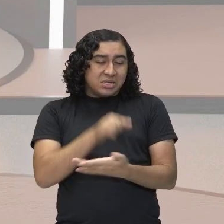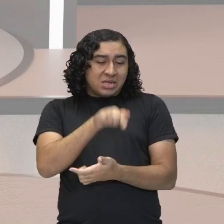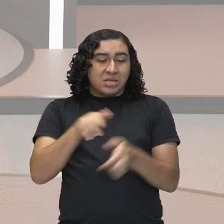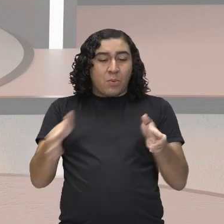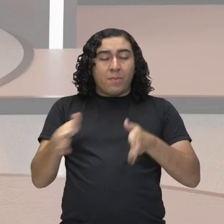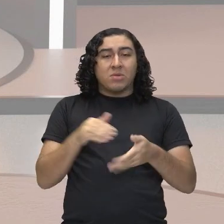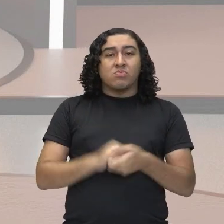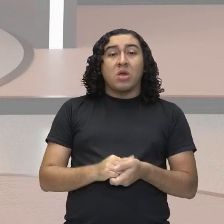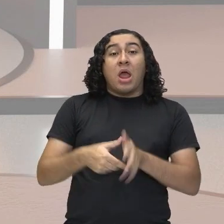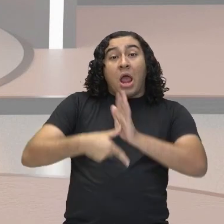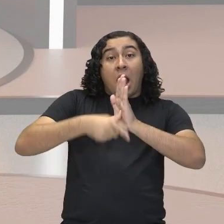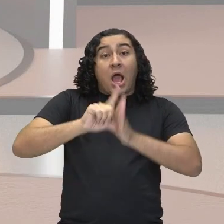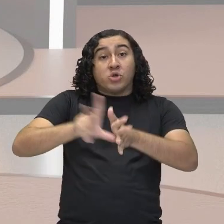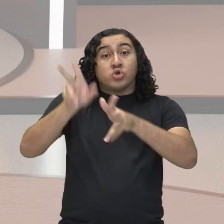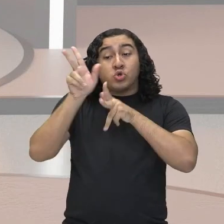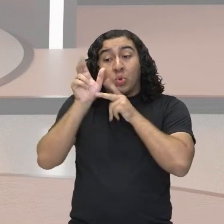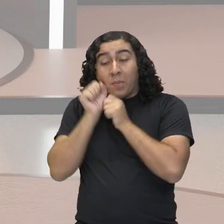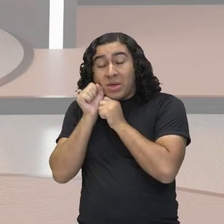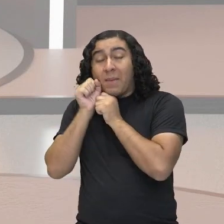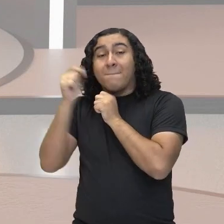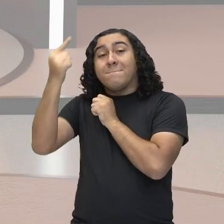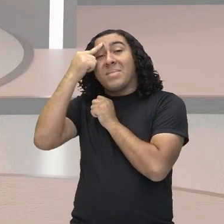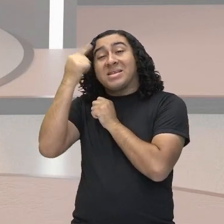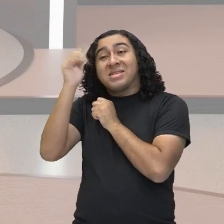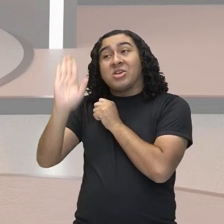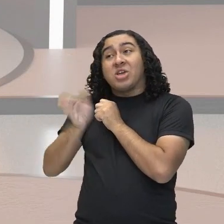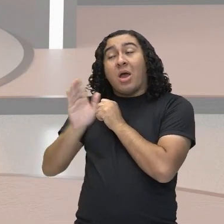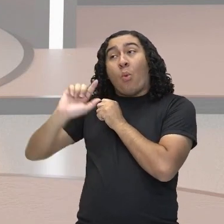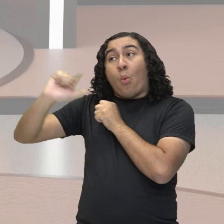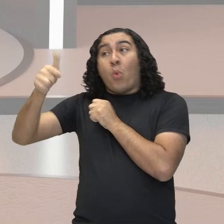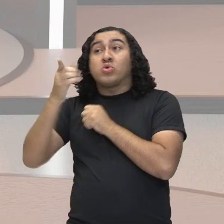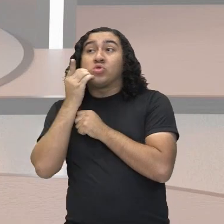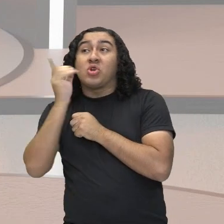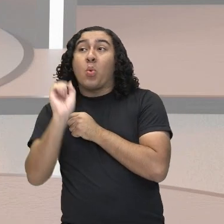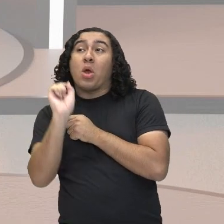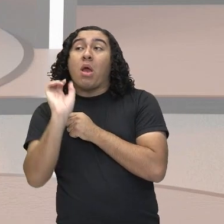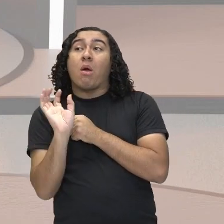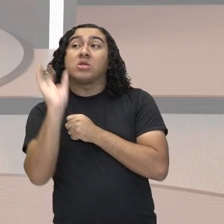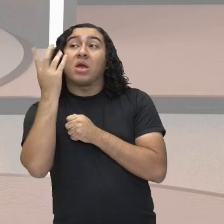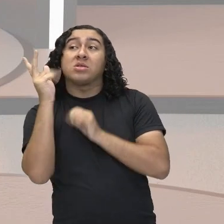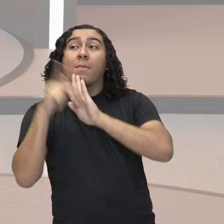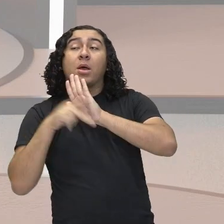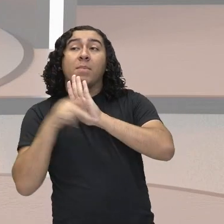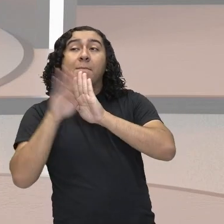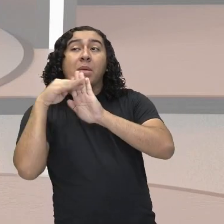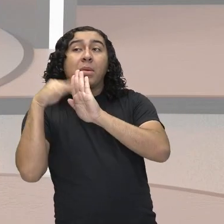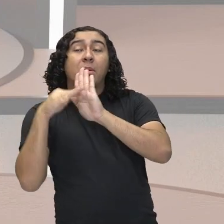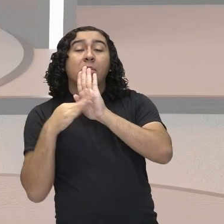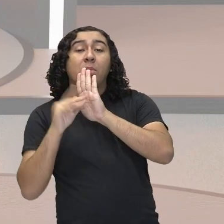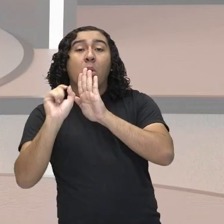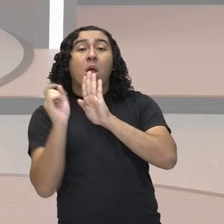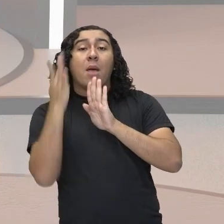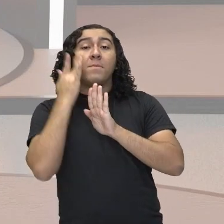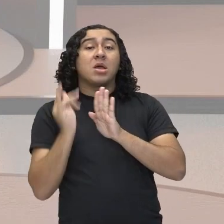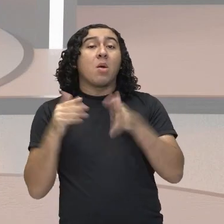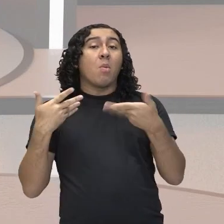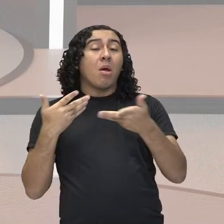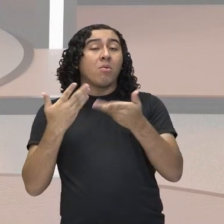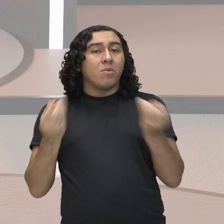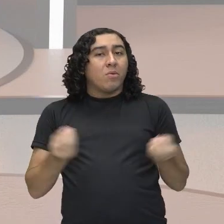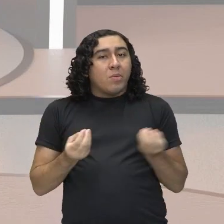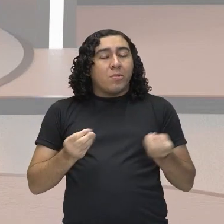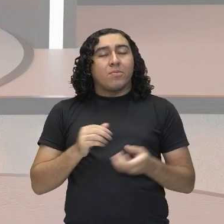Antes de dormir à noite, a gente já pensa. O que vai acontecer? O que eu tenho que fazer amanhã? Não é